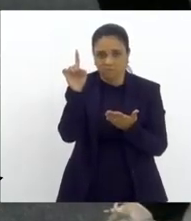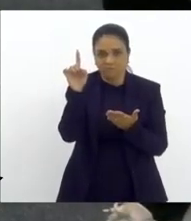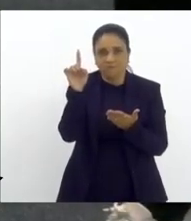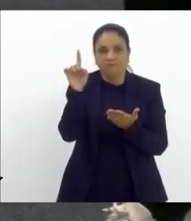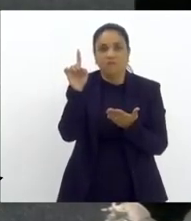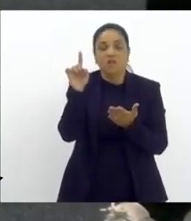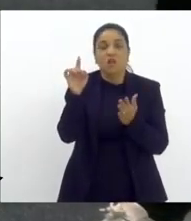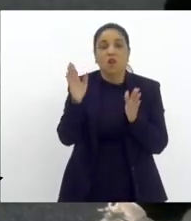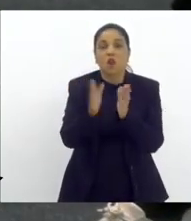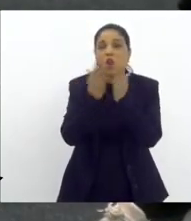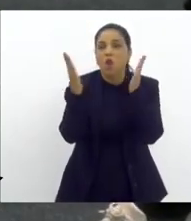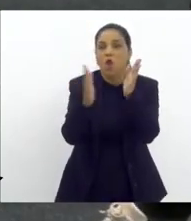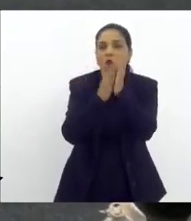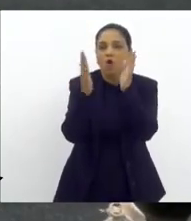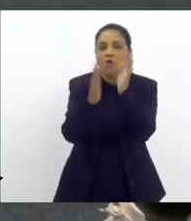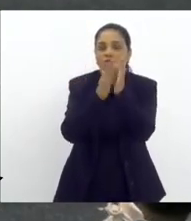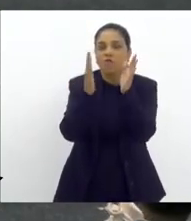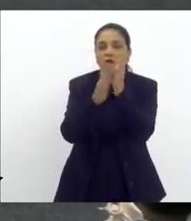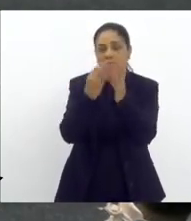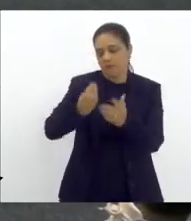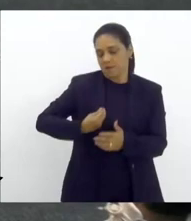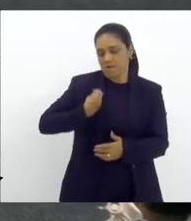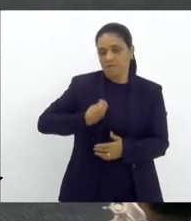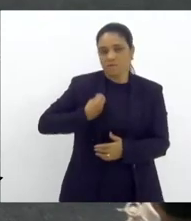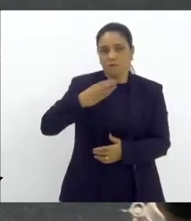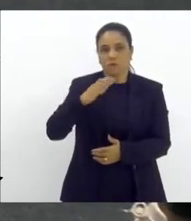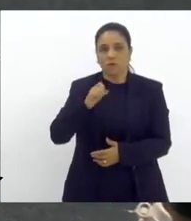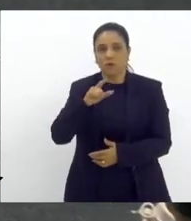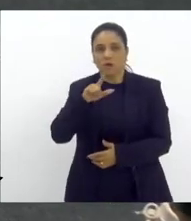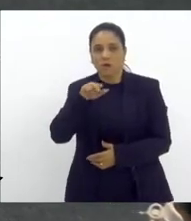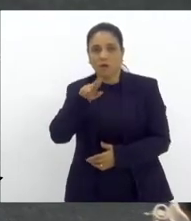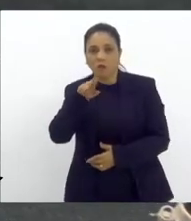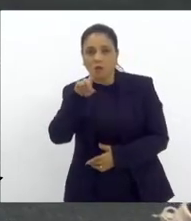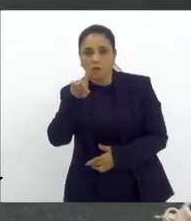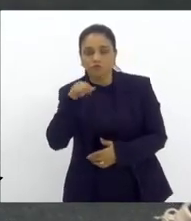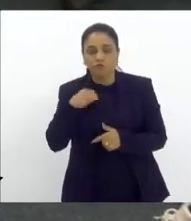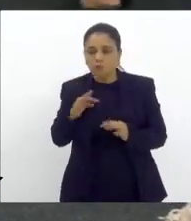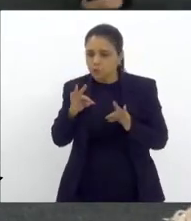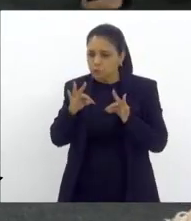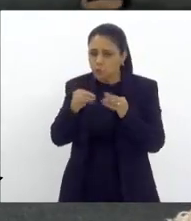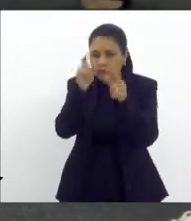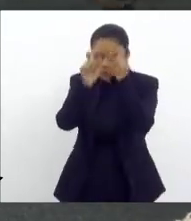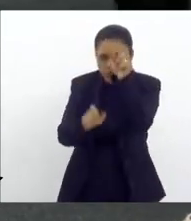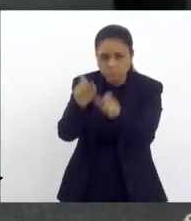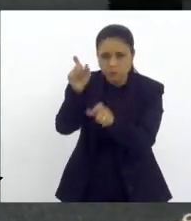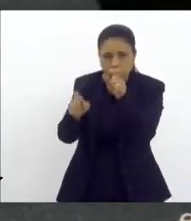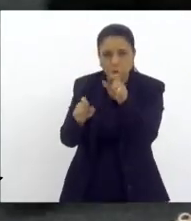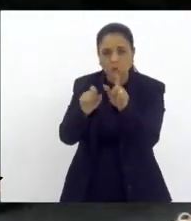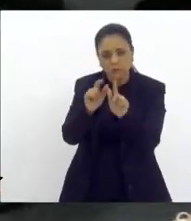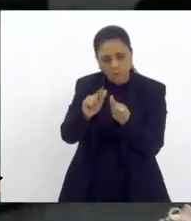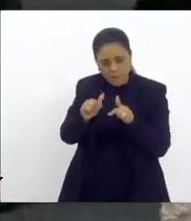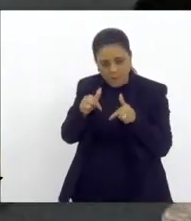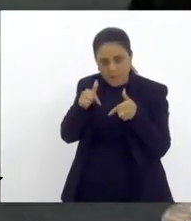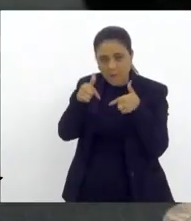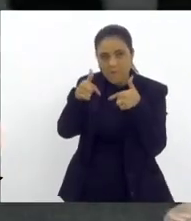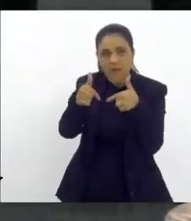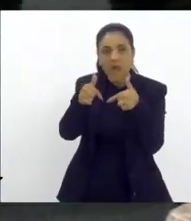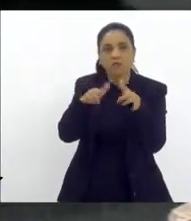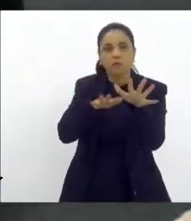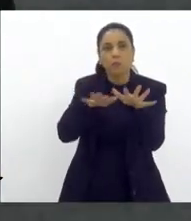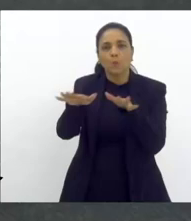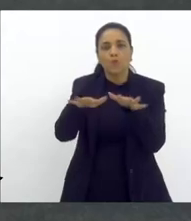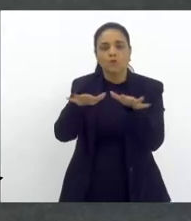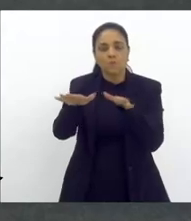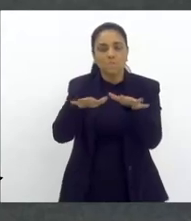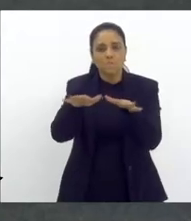Louvar a Deus pela vida do Cláudio e todos aqueles que se empenham nesse movimento para